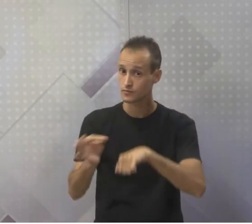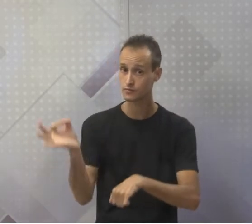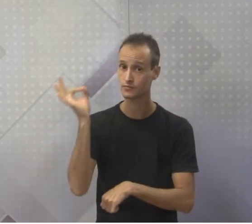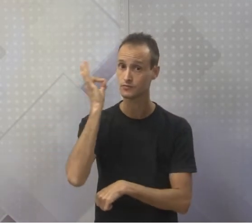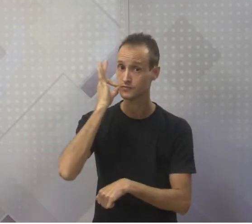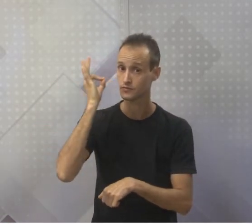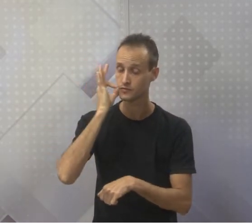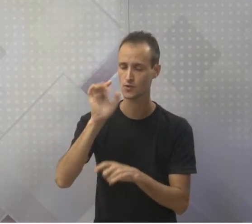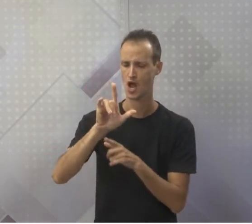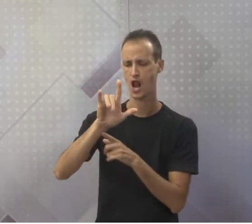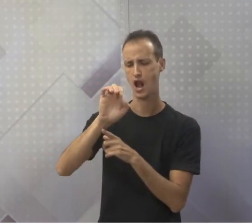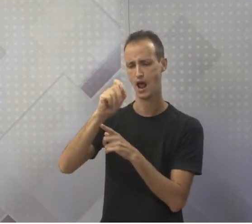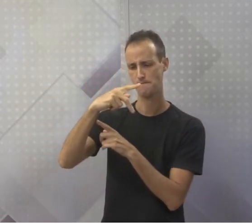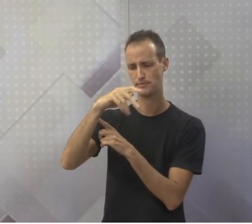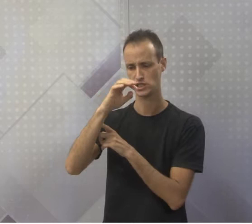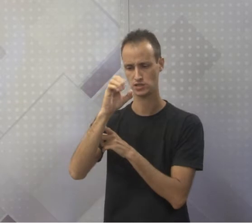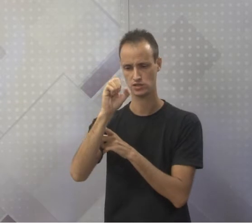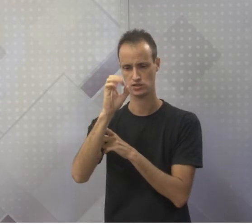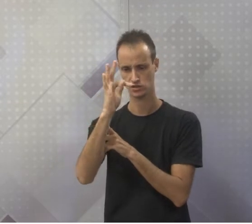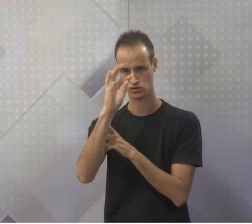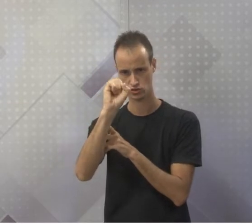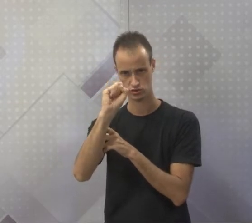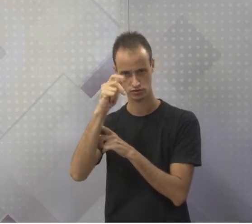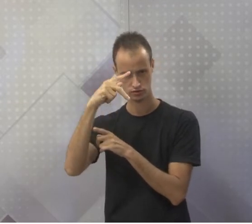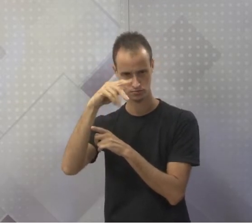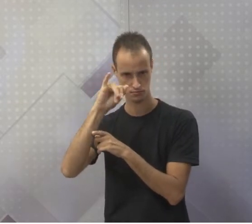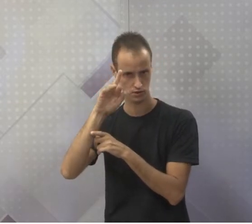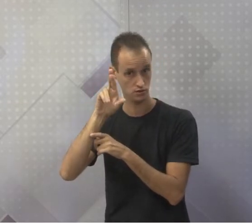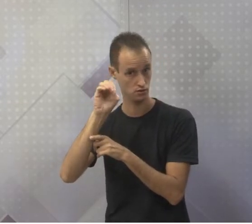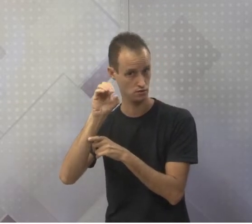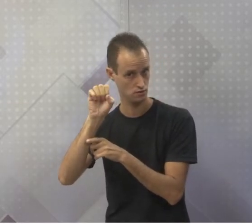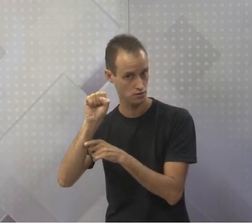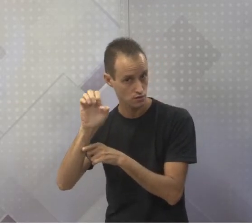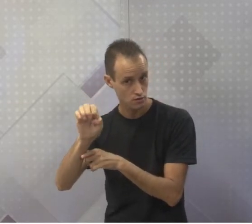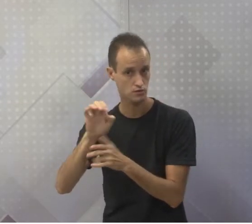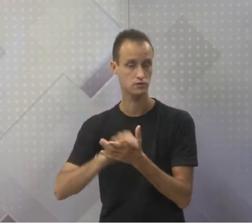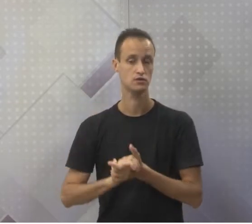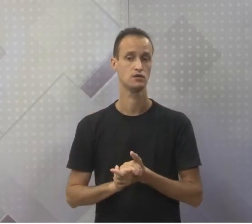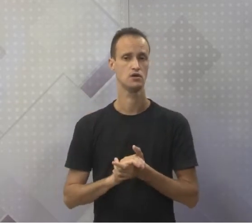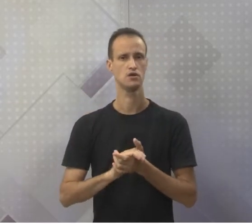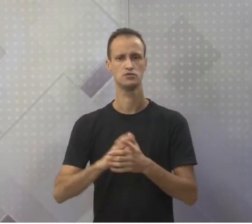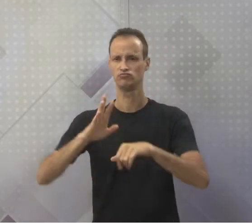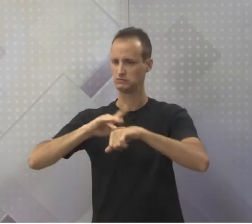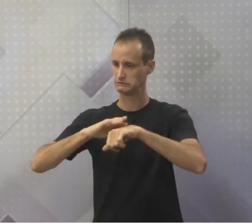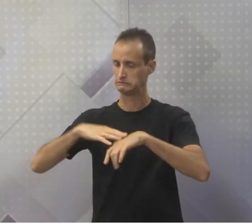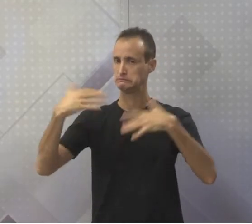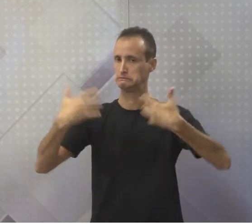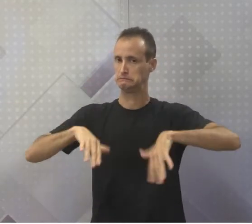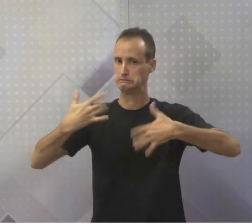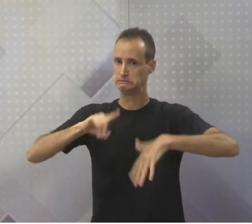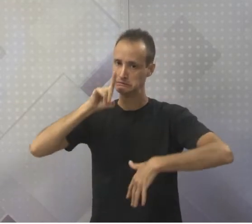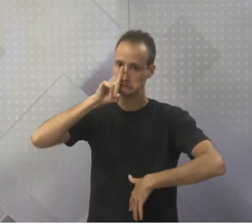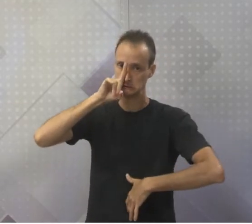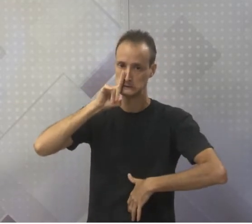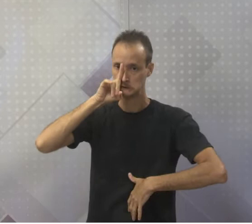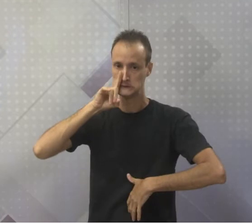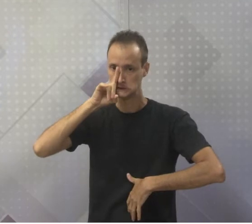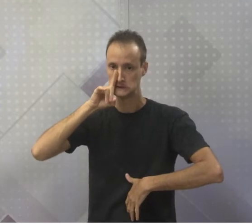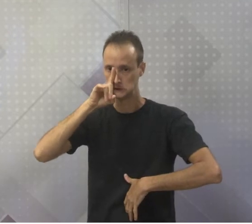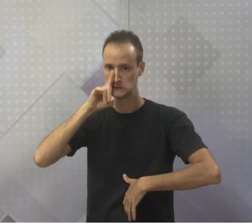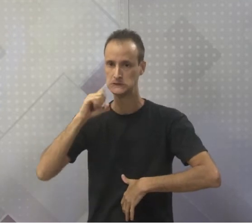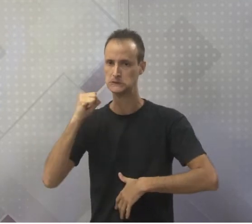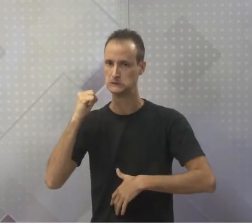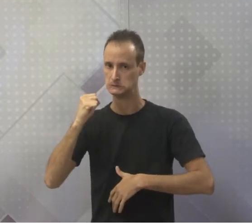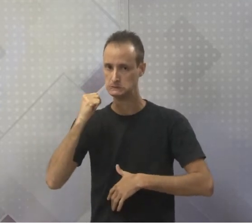Leptospirose. Um nomezinho difícil, né? A leptospirose é uma doença grave,